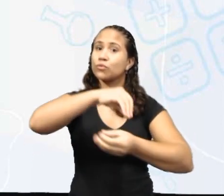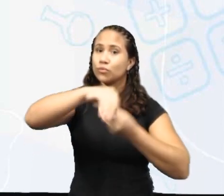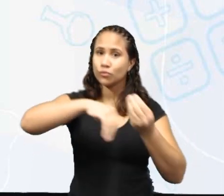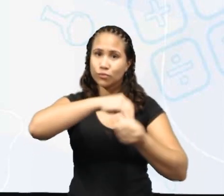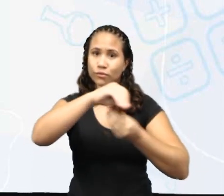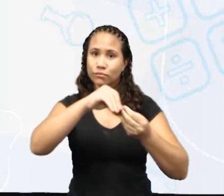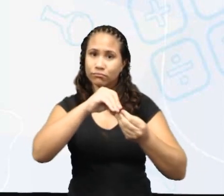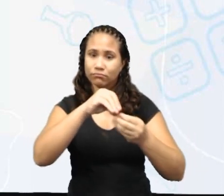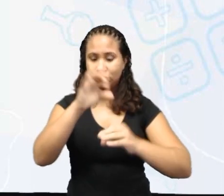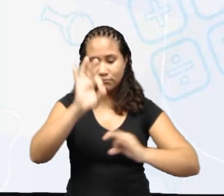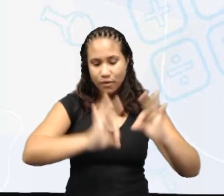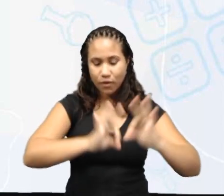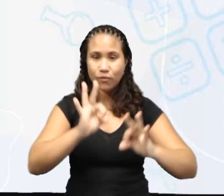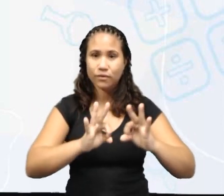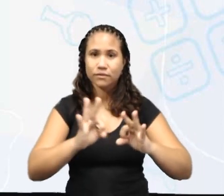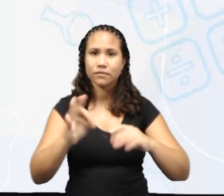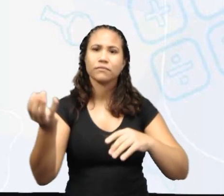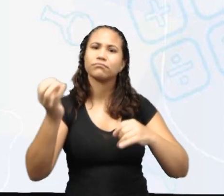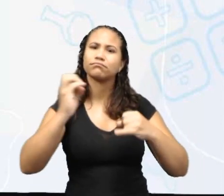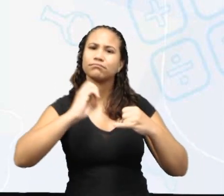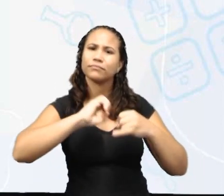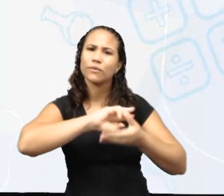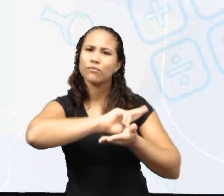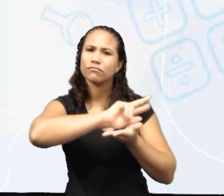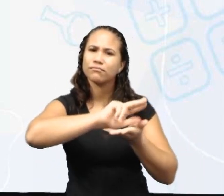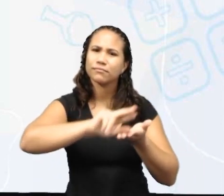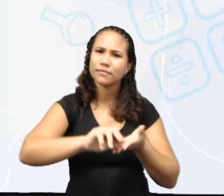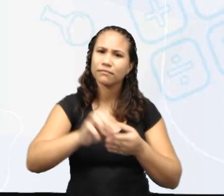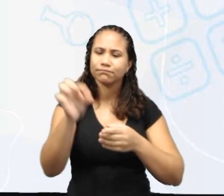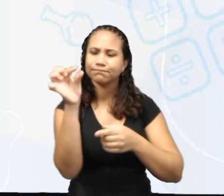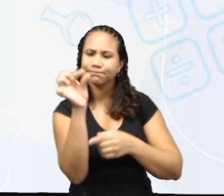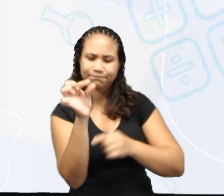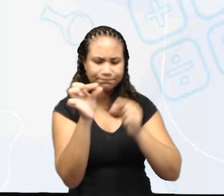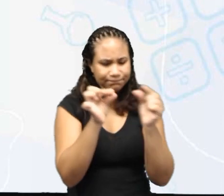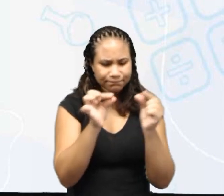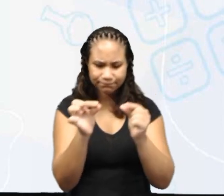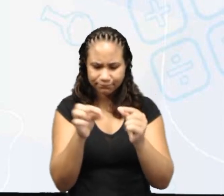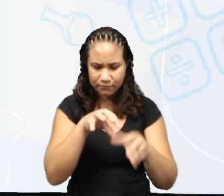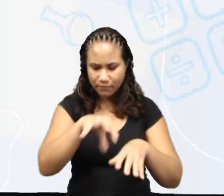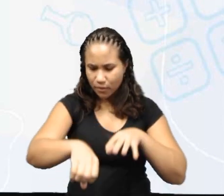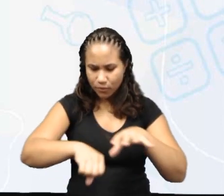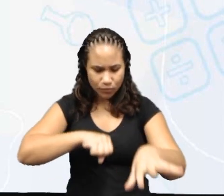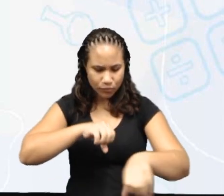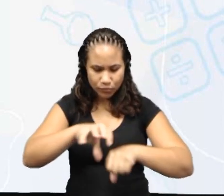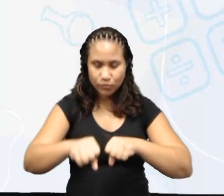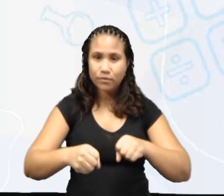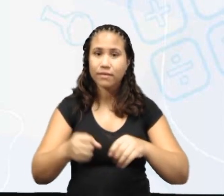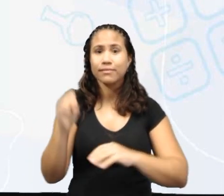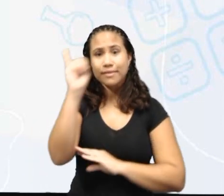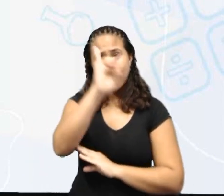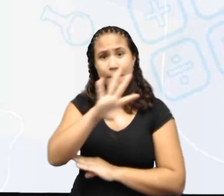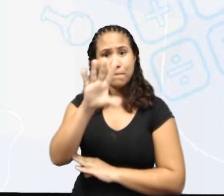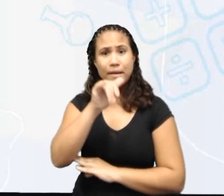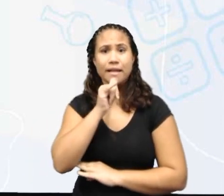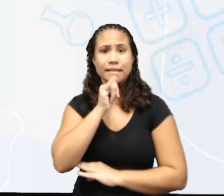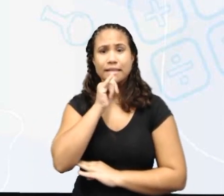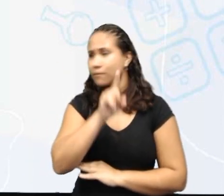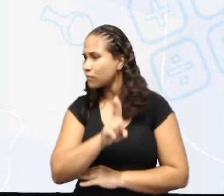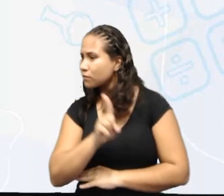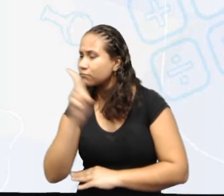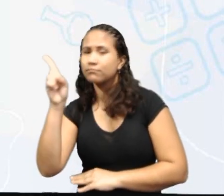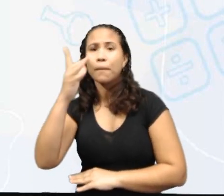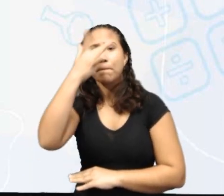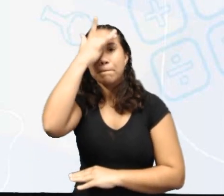estejam organizadas em grãos com tamanho suficiente para ser removido com as mãos. Aqui na imagem, por exemplo, a gente tem uma